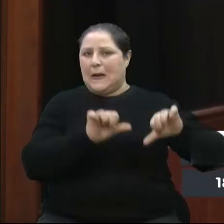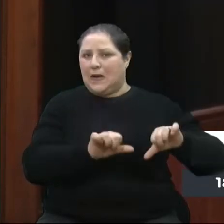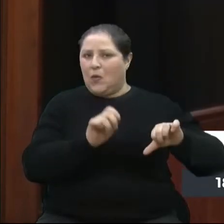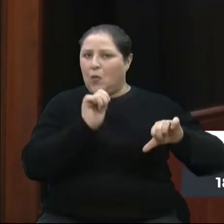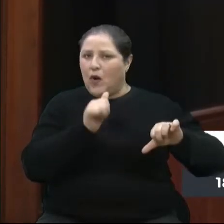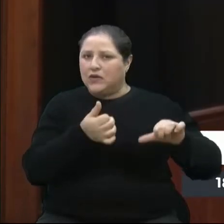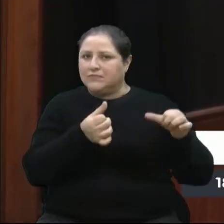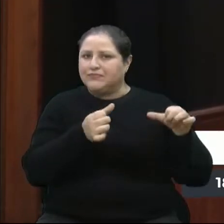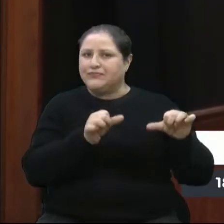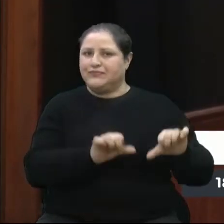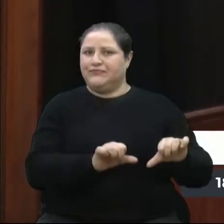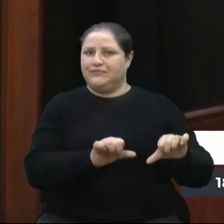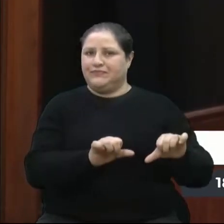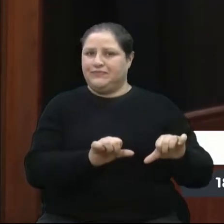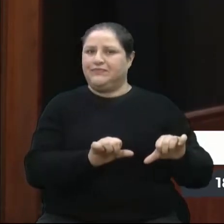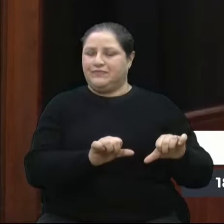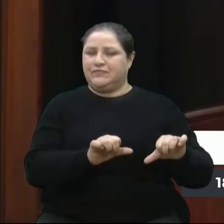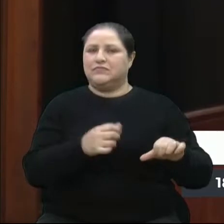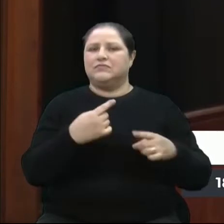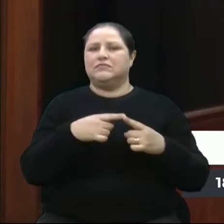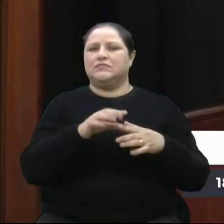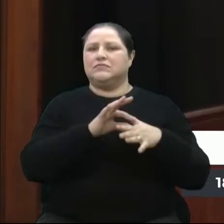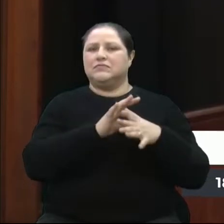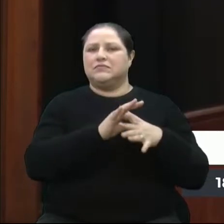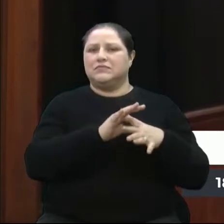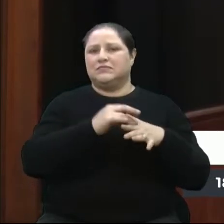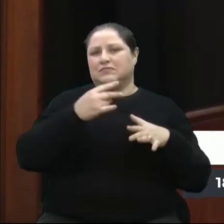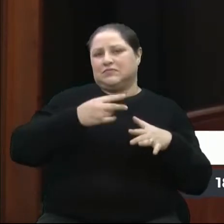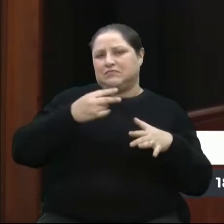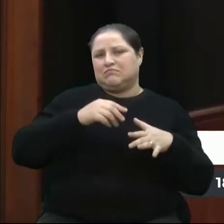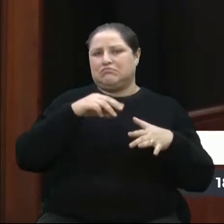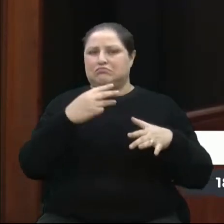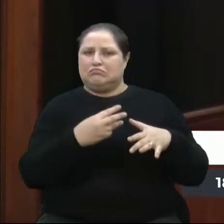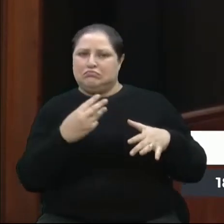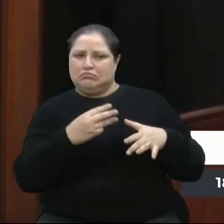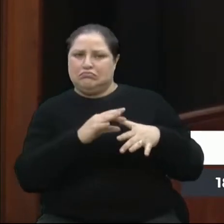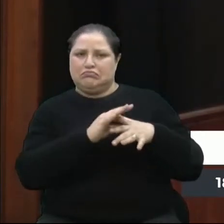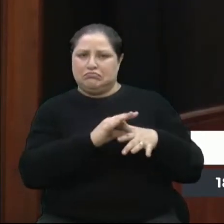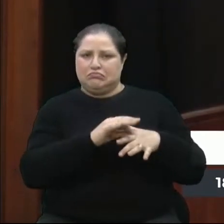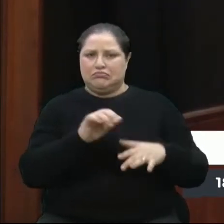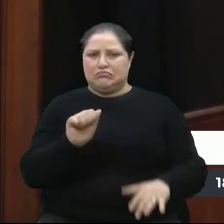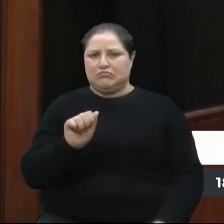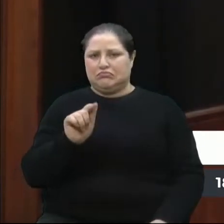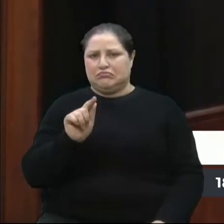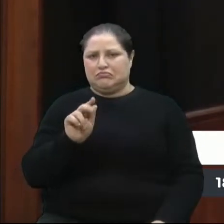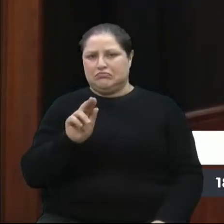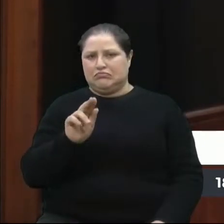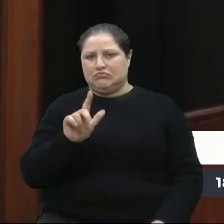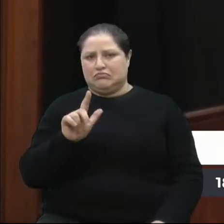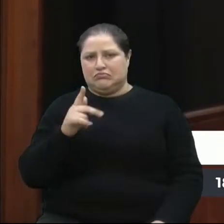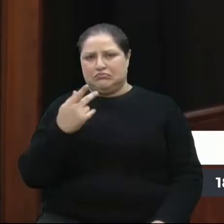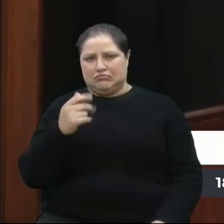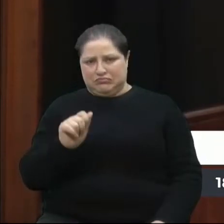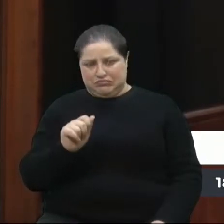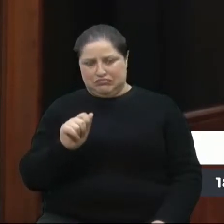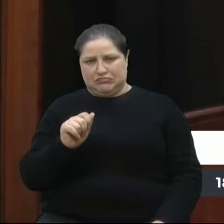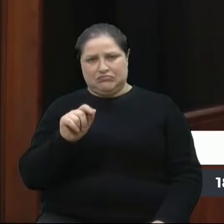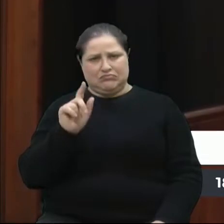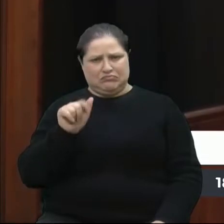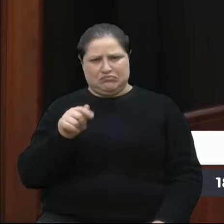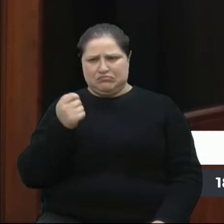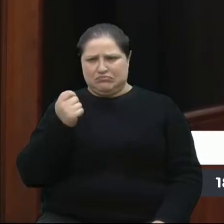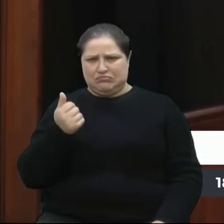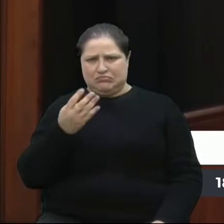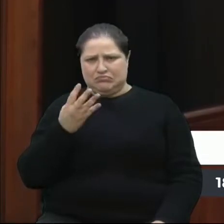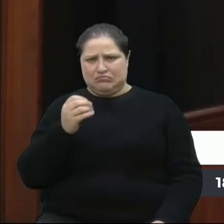Porque é isso, a carne de segunda ou de terceira, a agulha, está quanto? Quase R$40